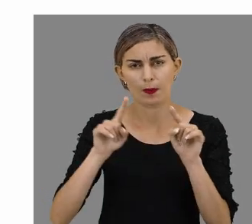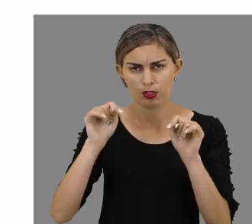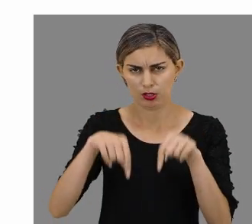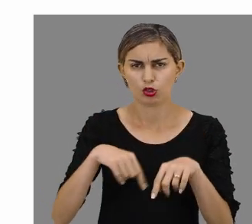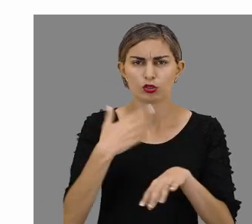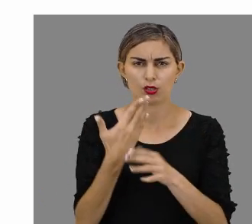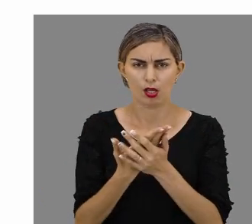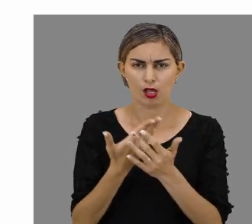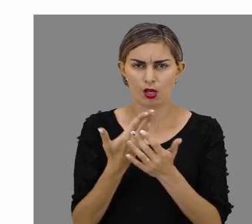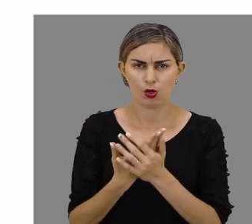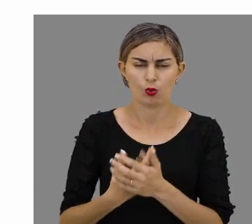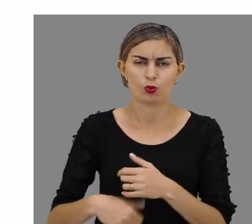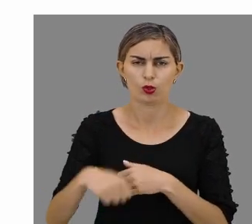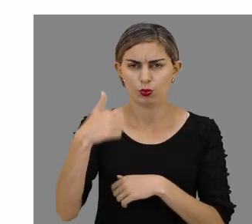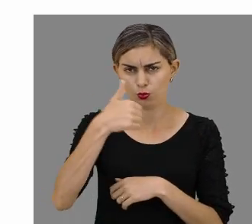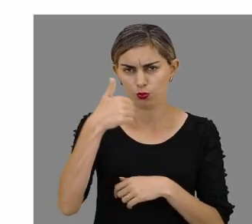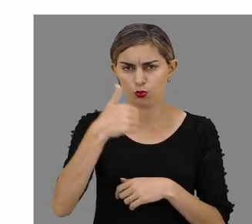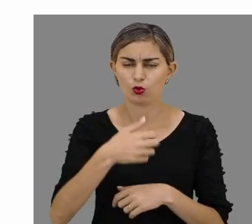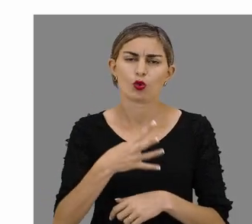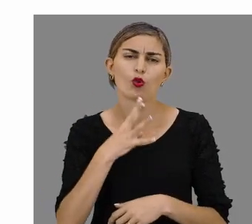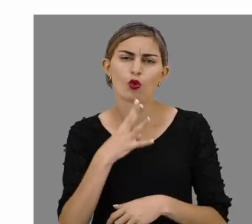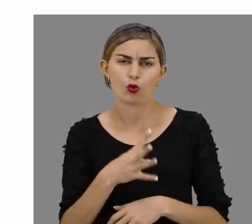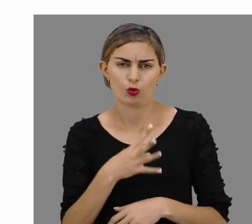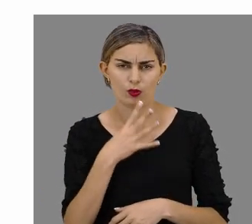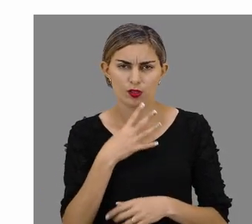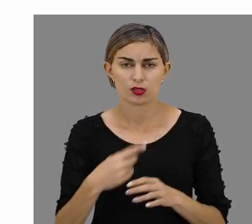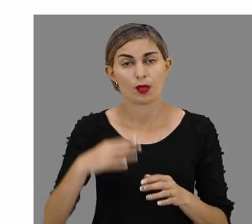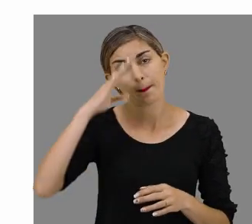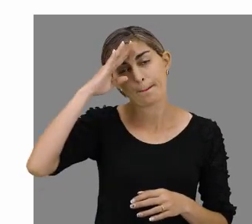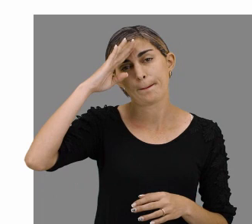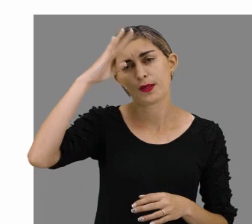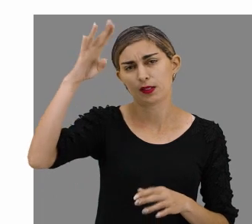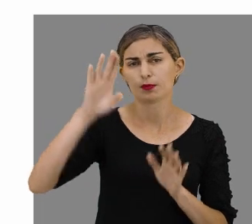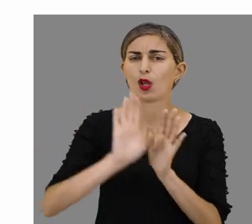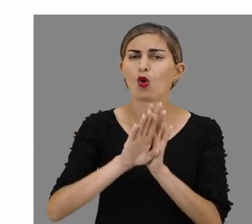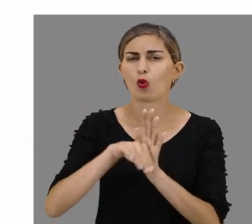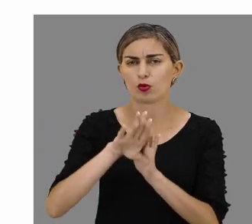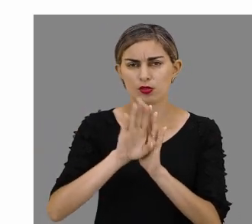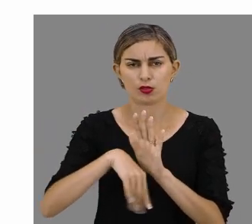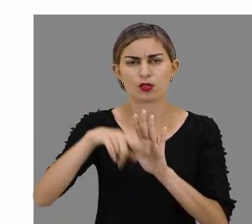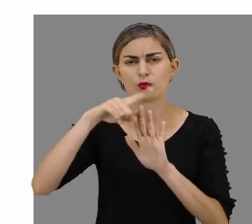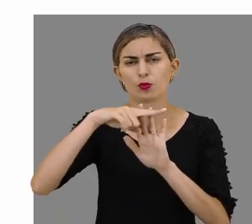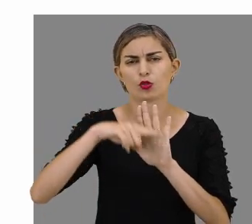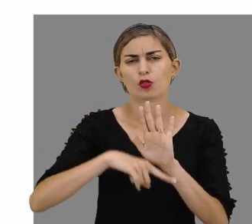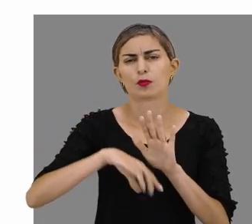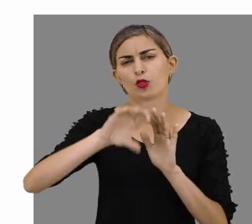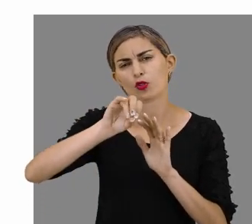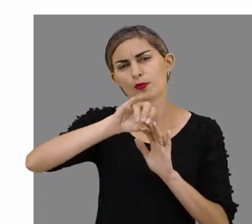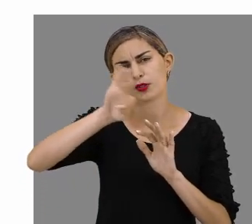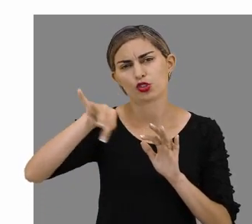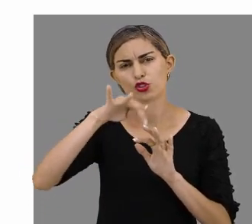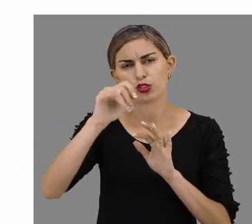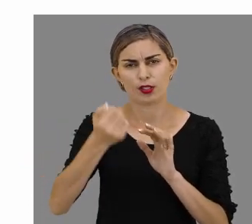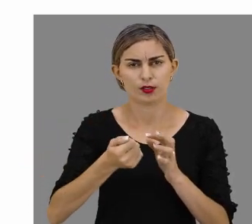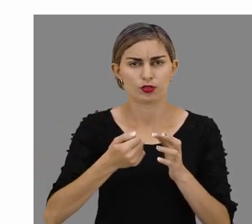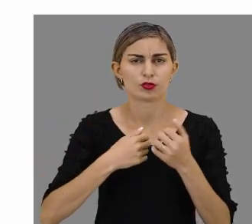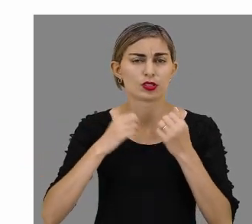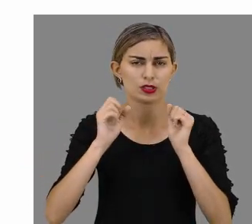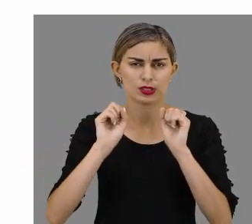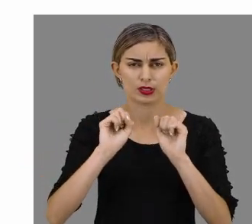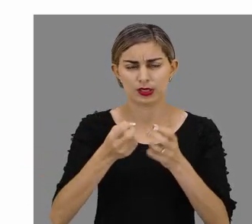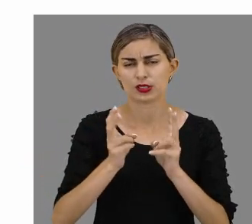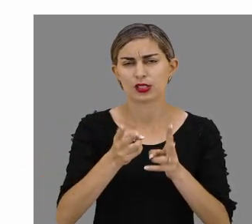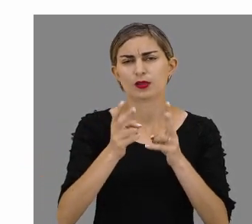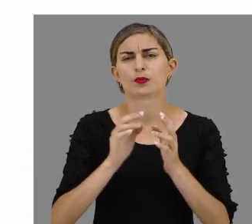nossa aula da competência 1, nós vamos conhecer os principais conceitos da programação a objetos de forma